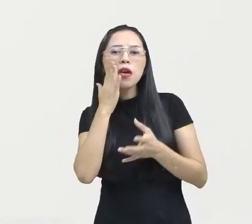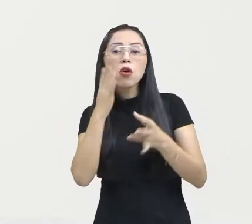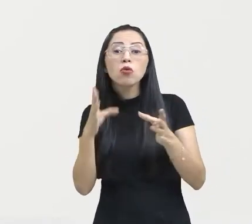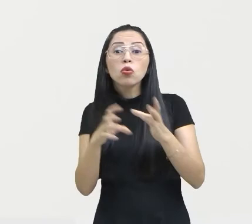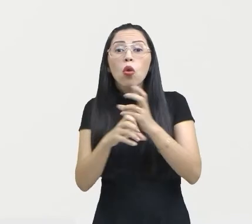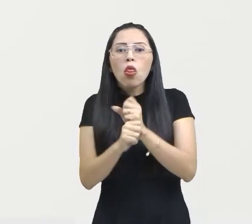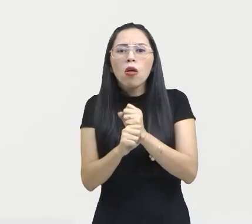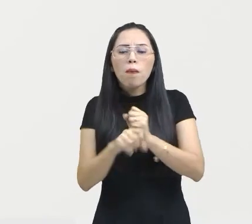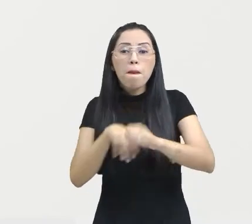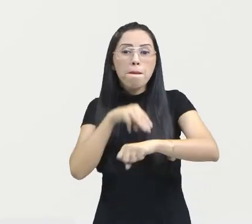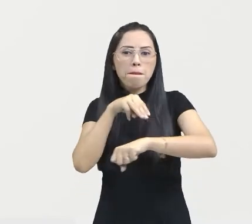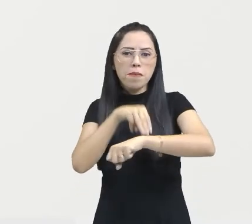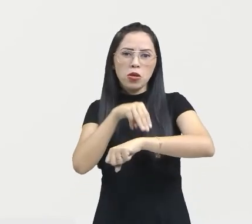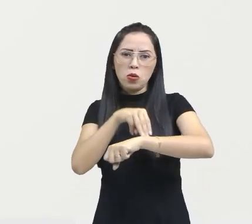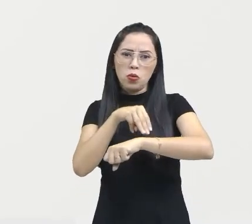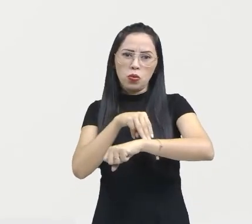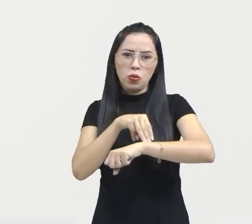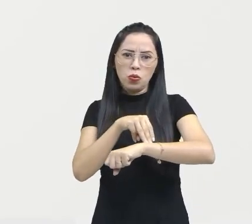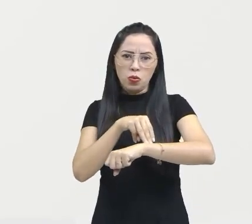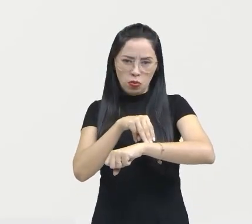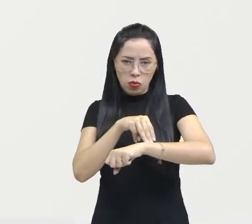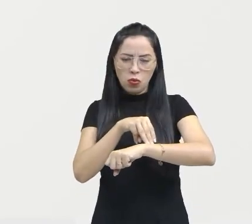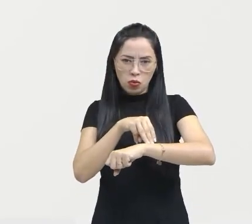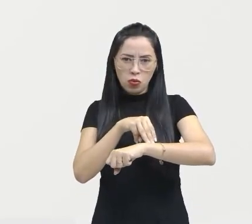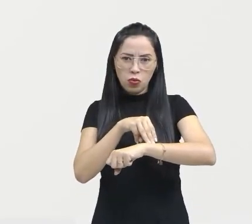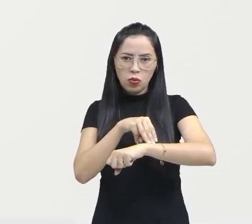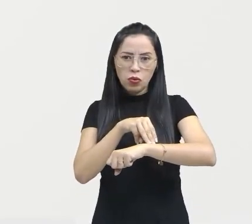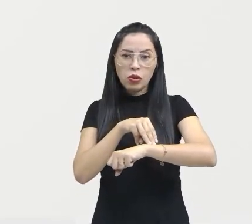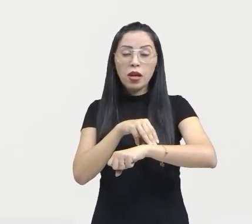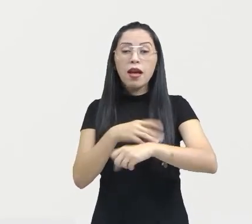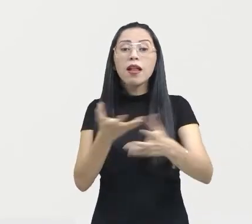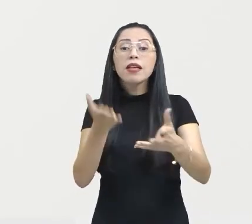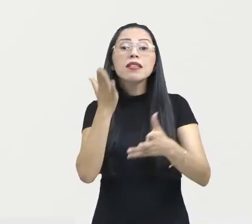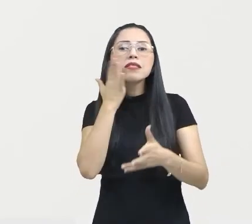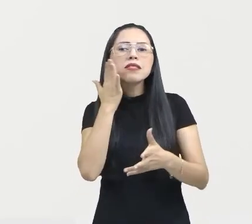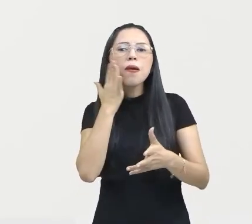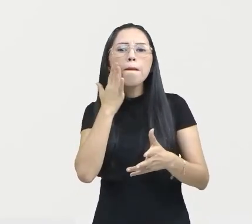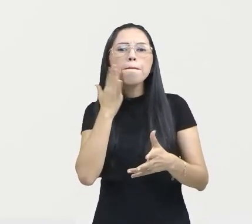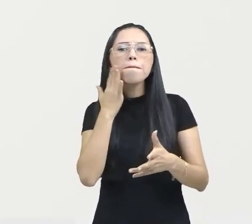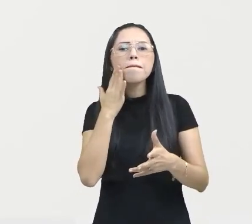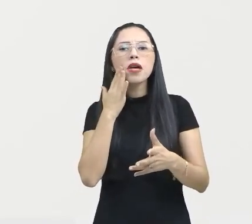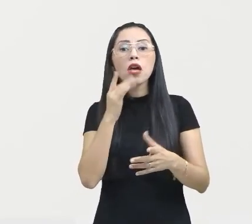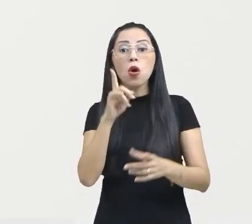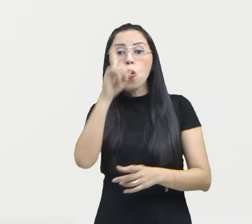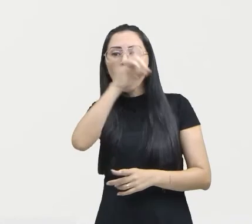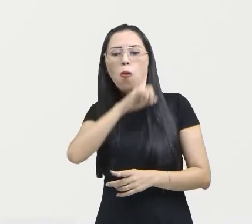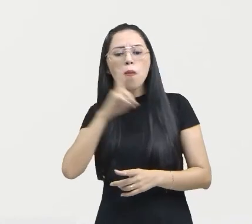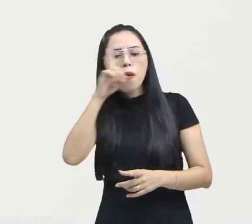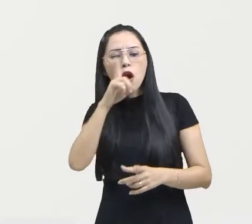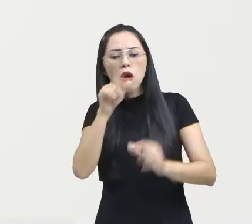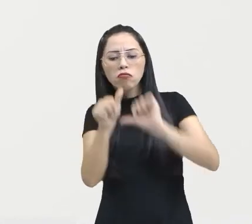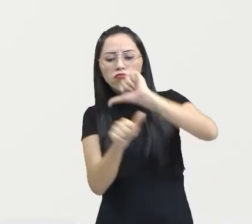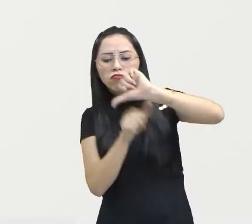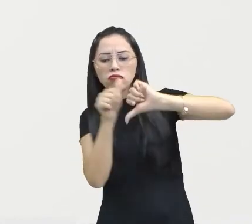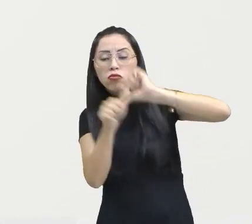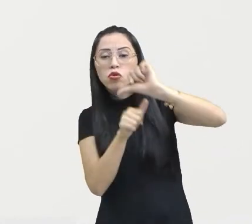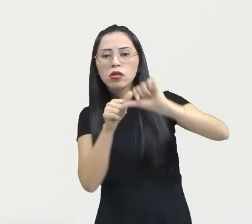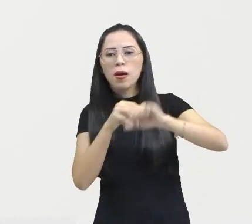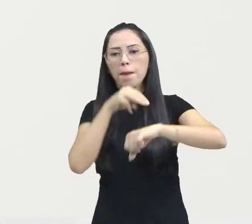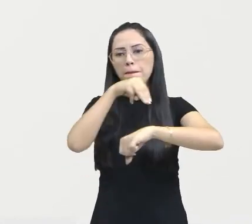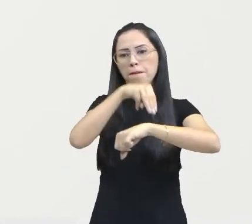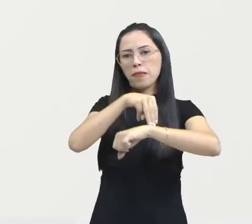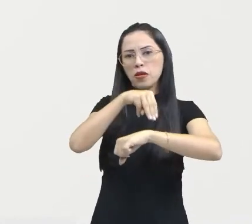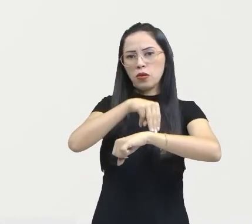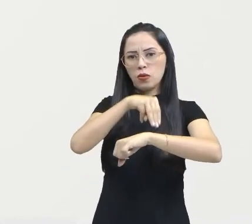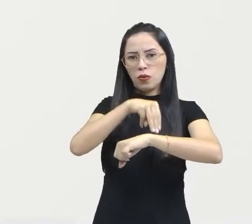de minutos, ou seja, ele quer tudo em minutos. E o que eu tenho? 1 hora e 20 minutos,